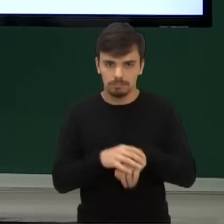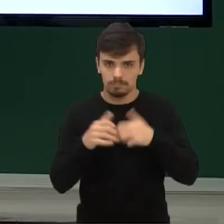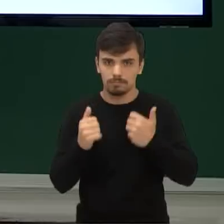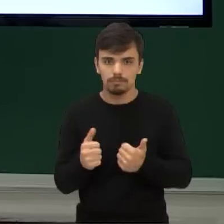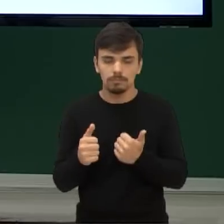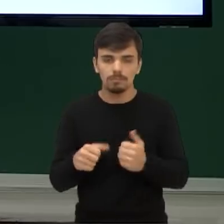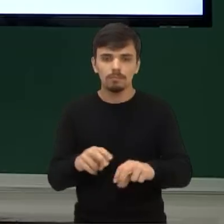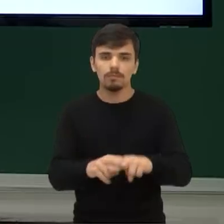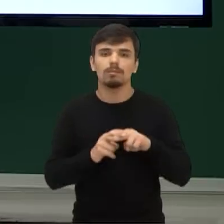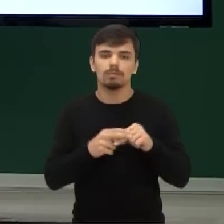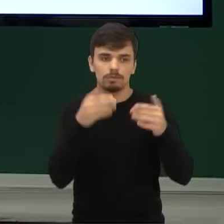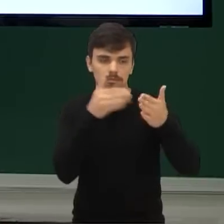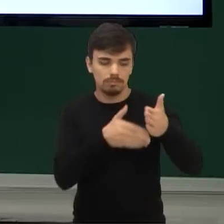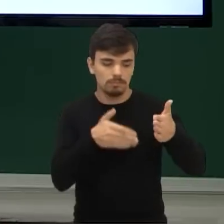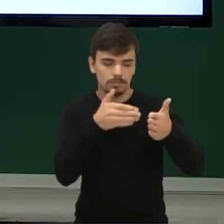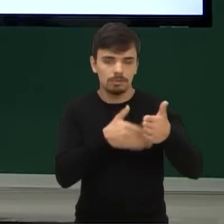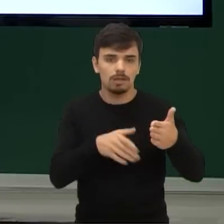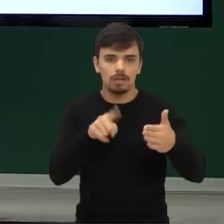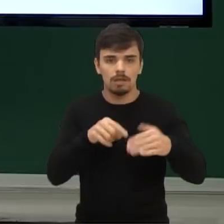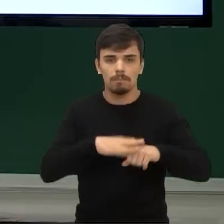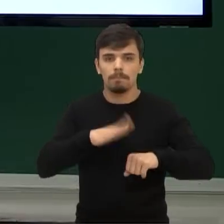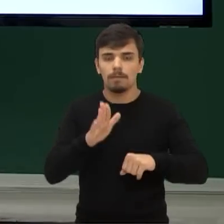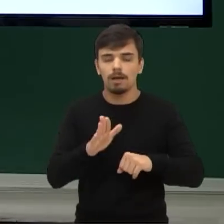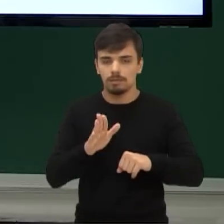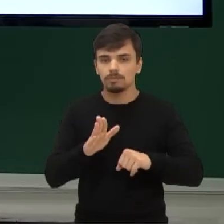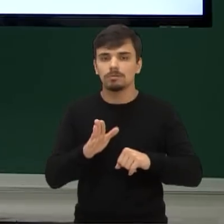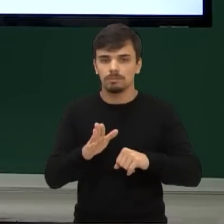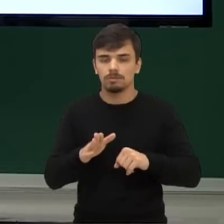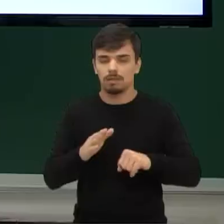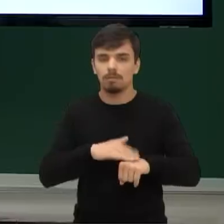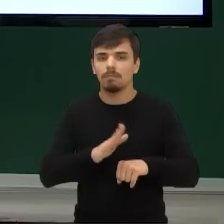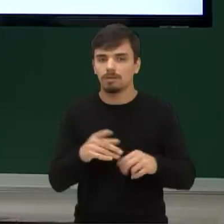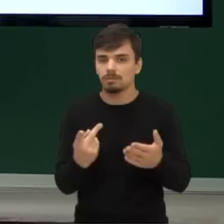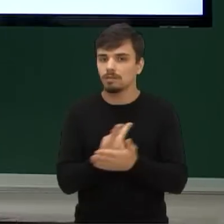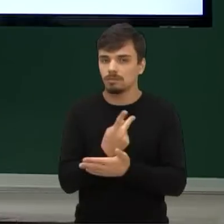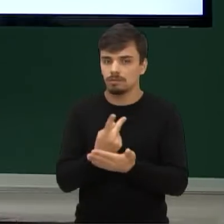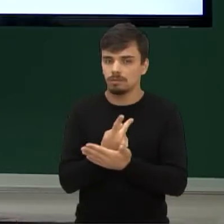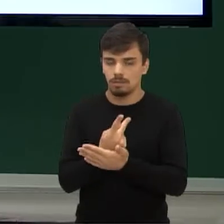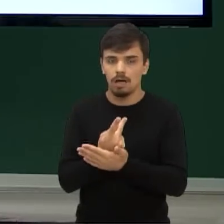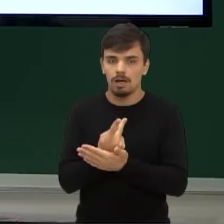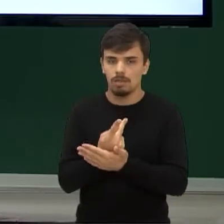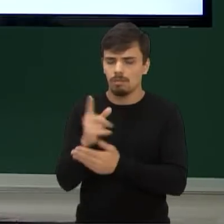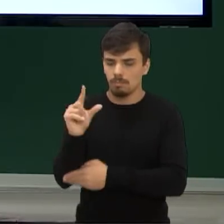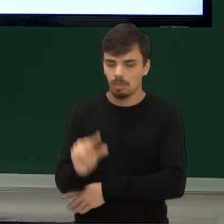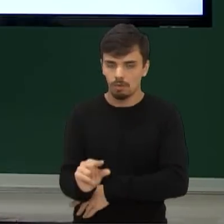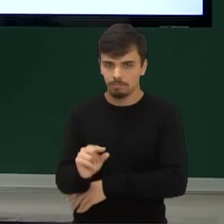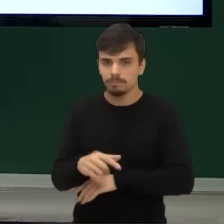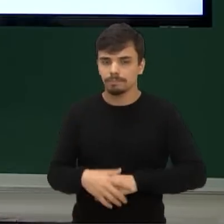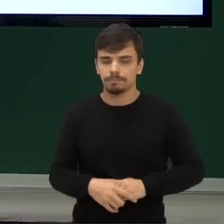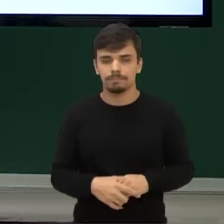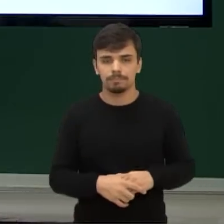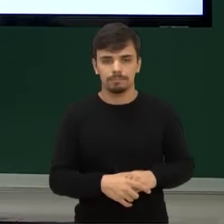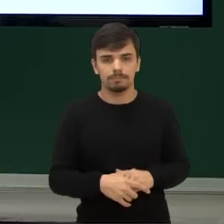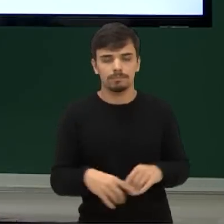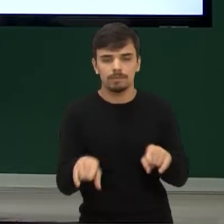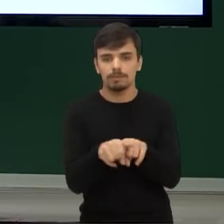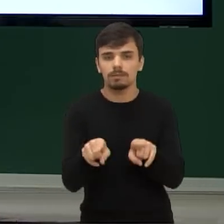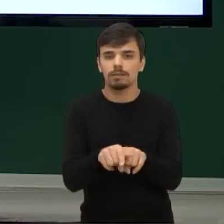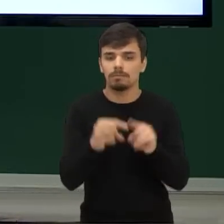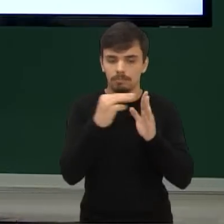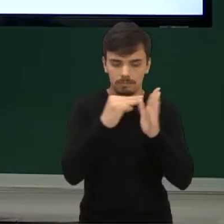Então, métodos de barreira são muito mais eficientes, a chance de falha é muito menor. E os